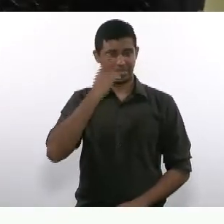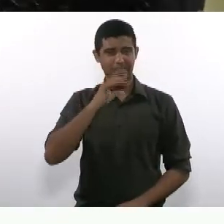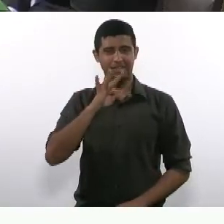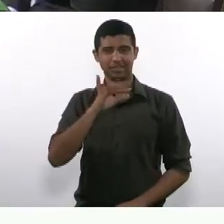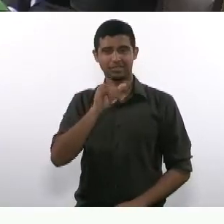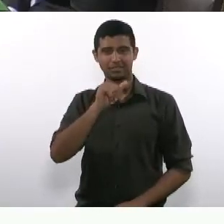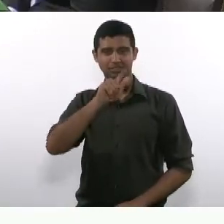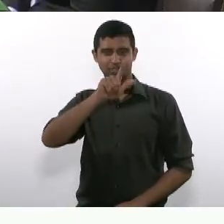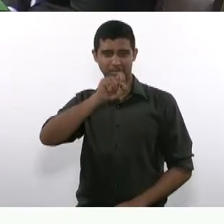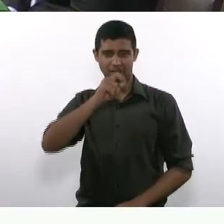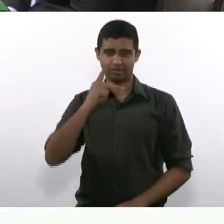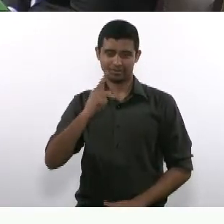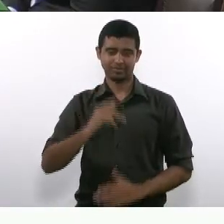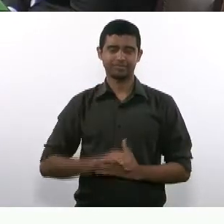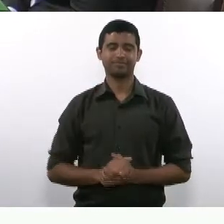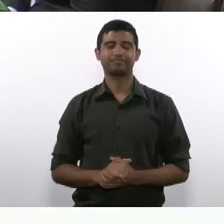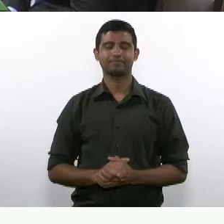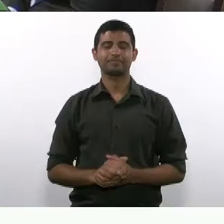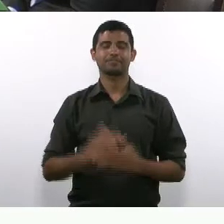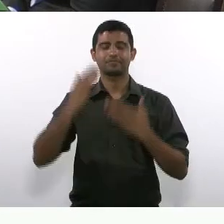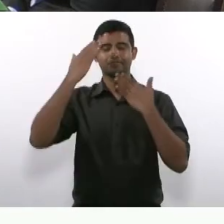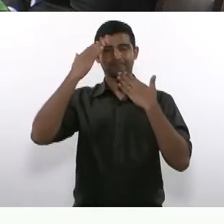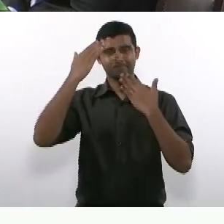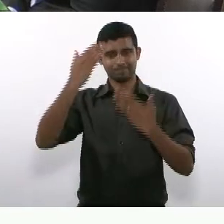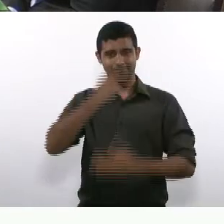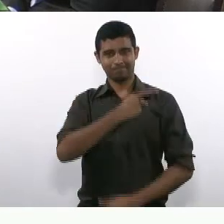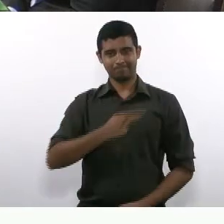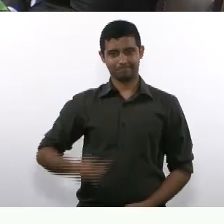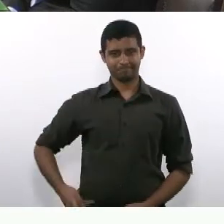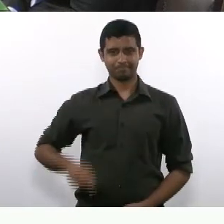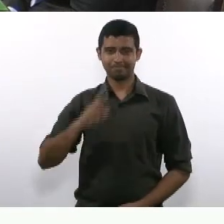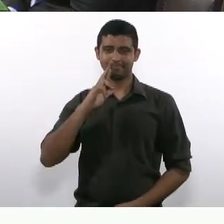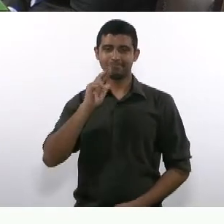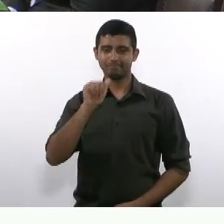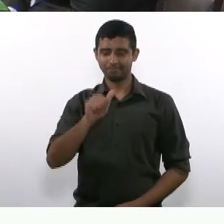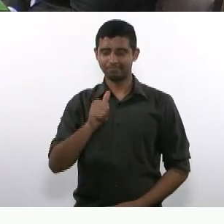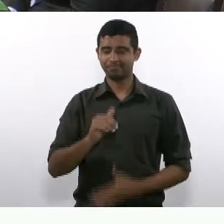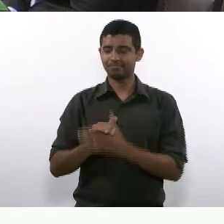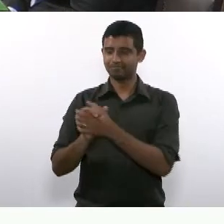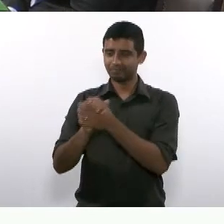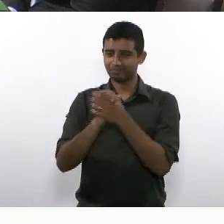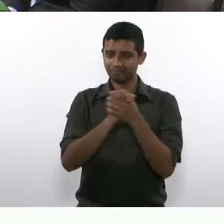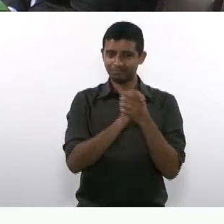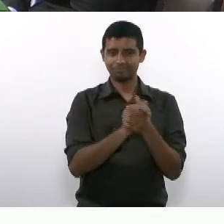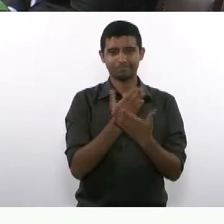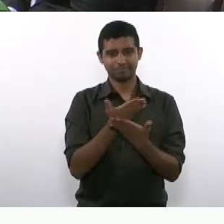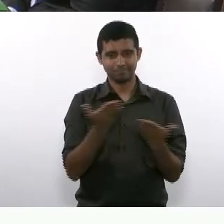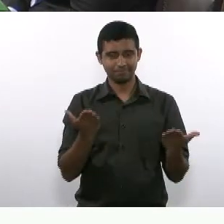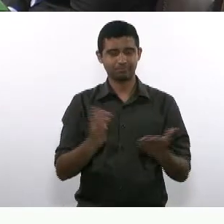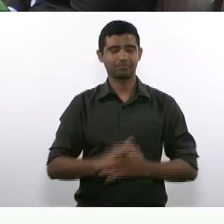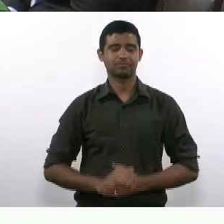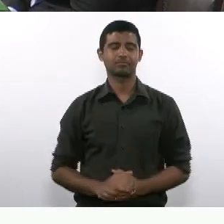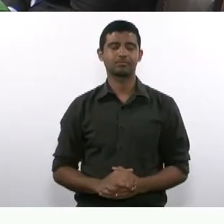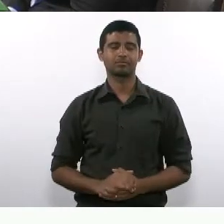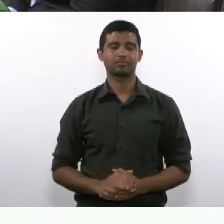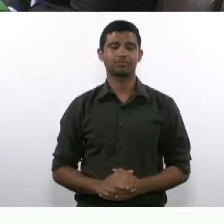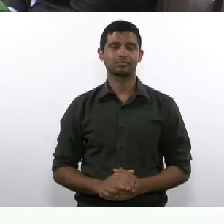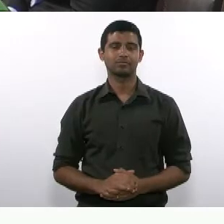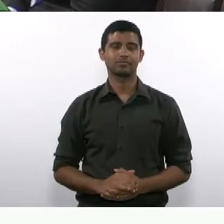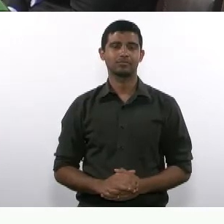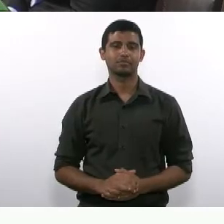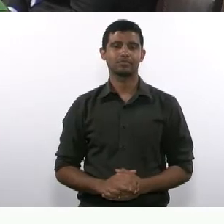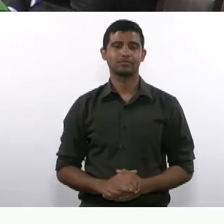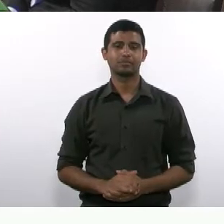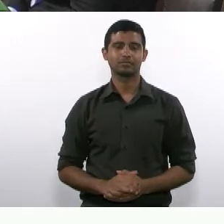turismo, deputado. Obrigado, presidente Rodrigo Amorim, cumprimentar a todos. Na verdade,